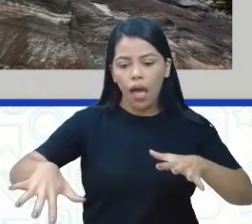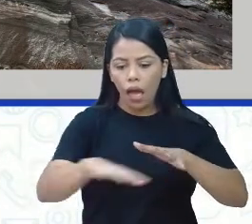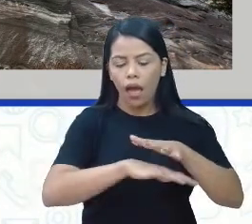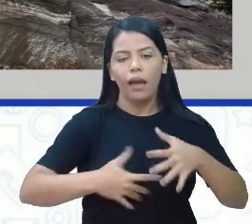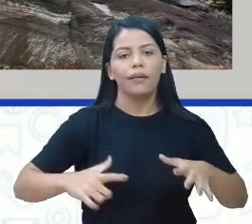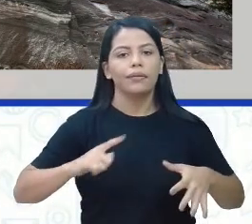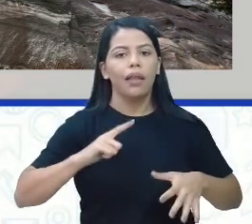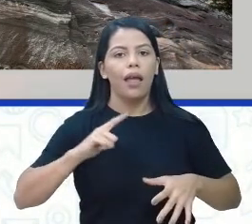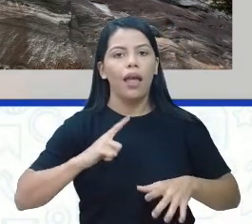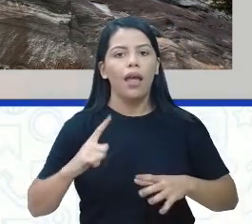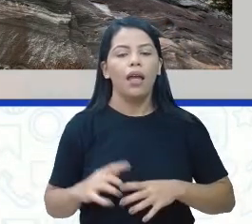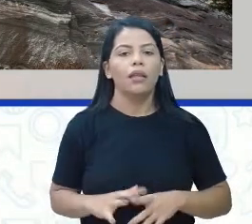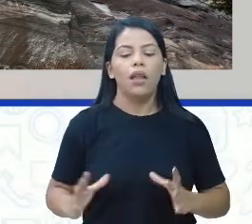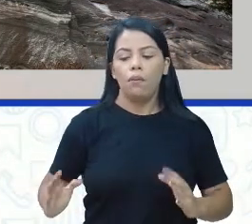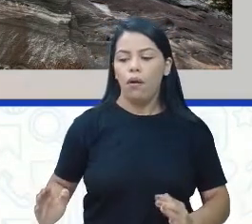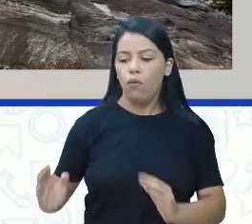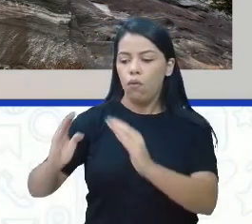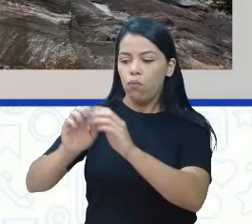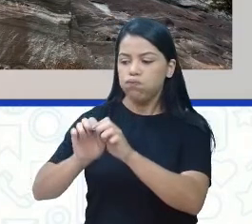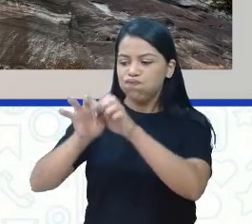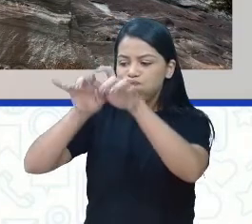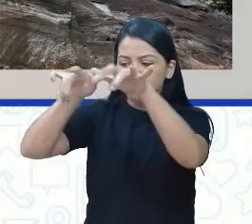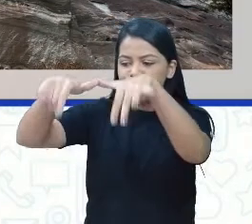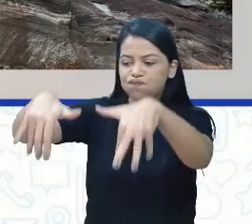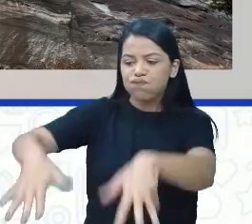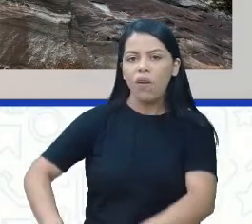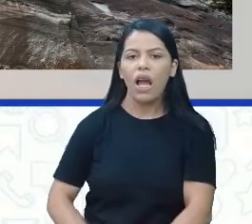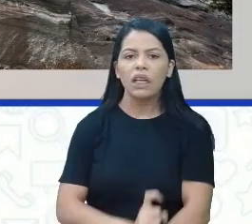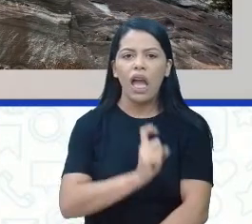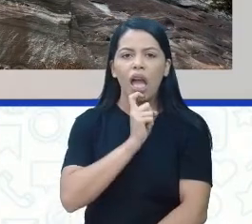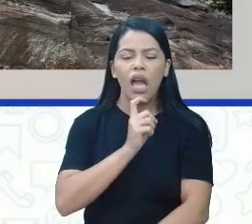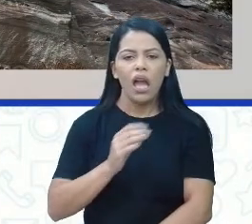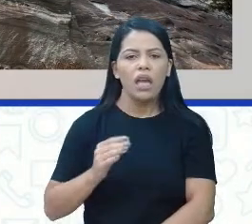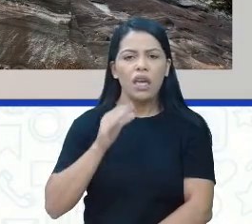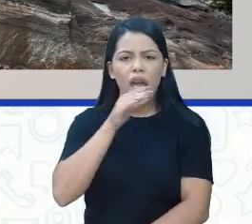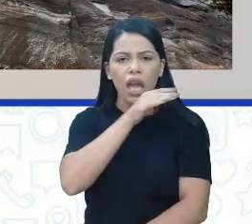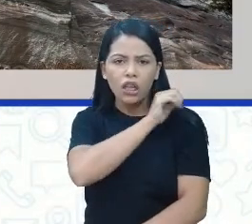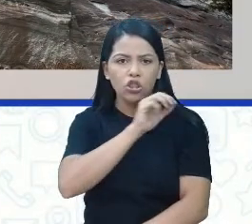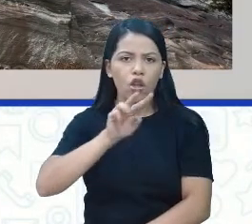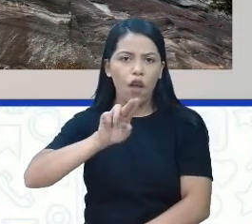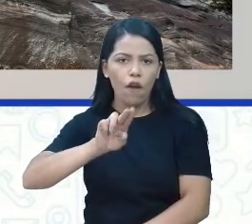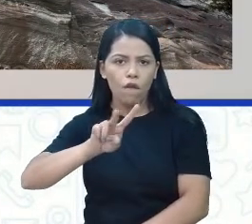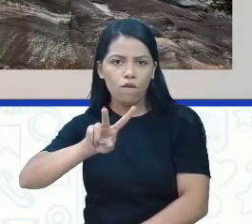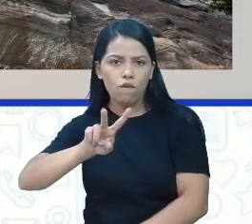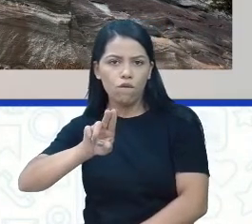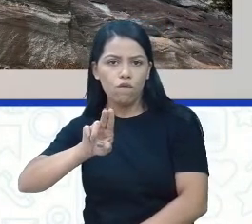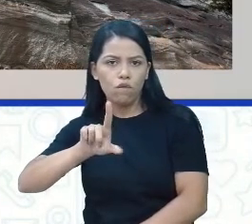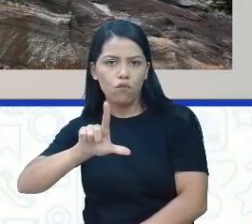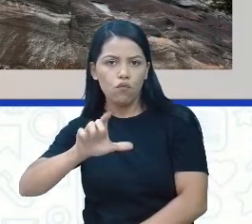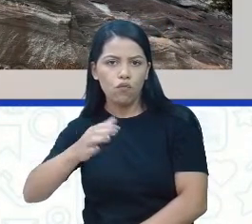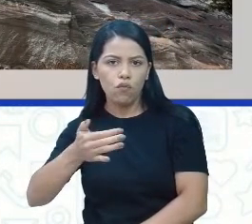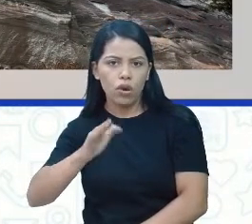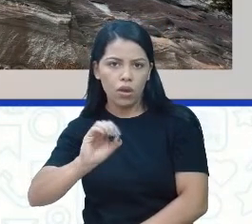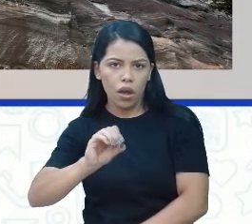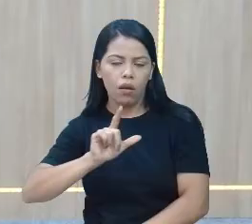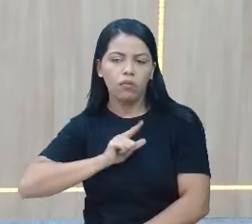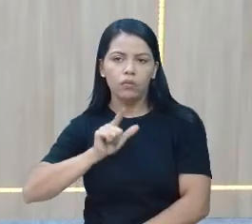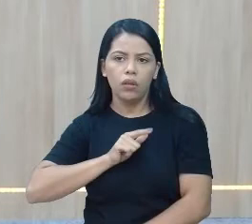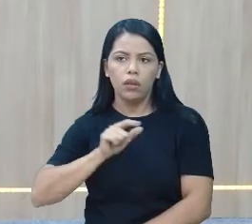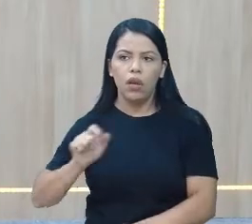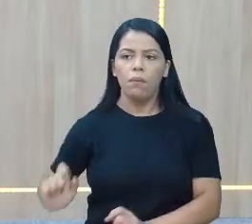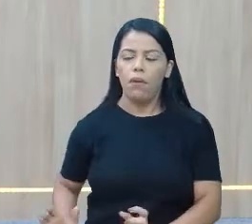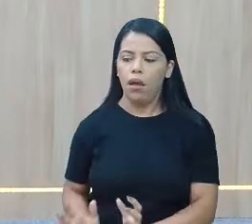nessa questão aí do vulcão lá nas Ilhas Canárias, professor, o Cumbre Vieja. É justamente um